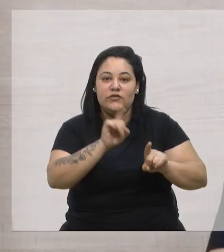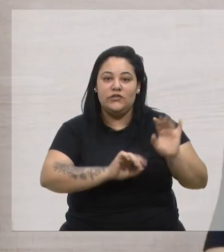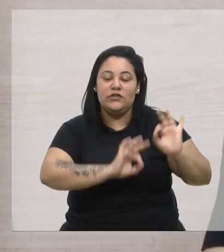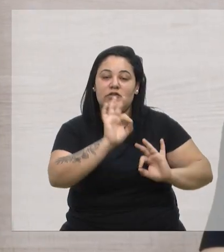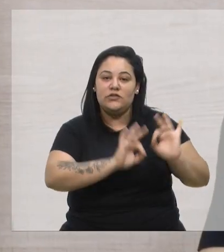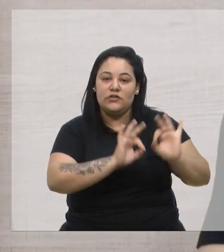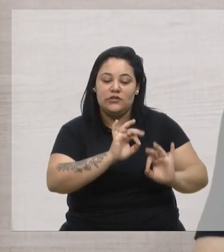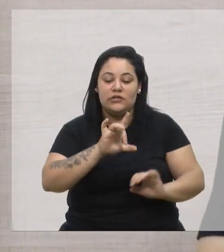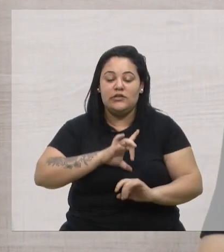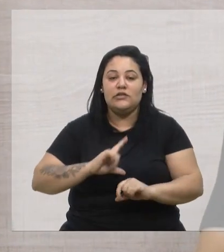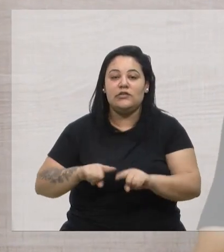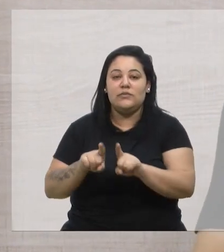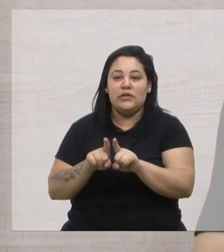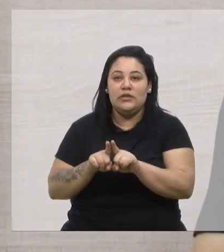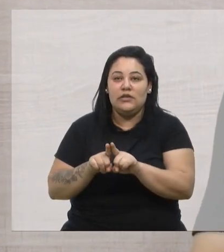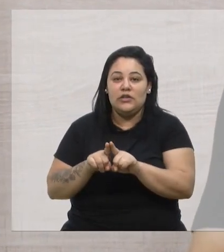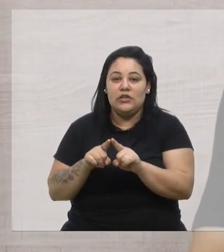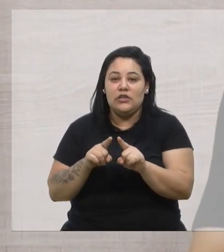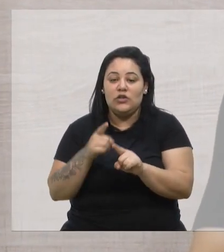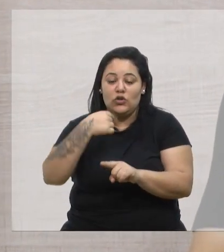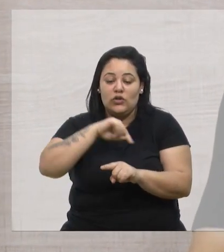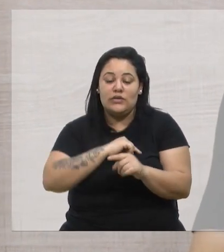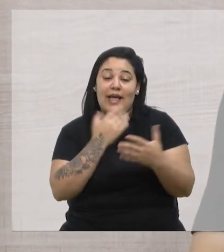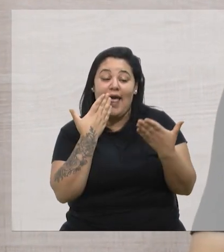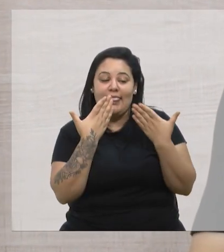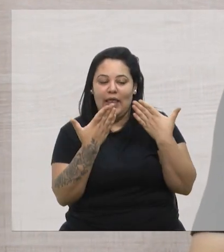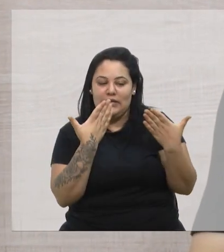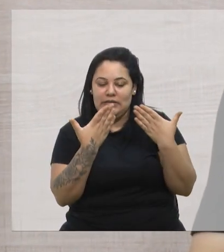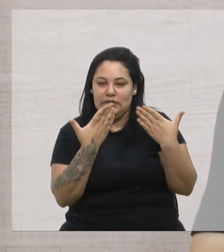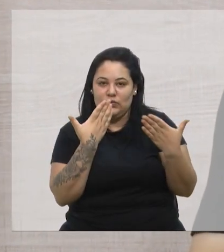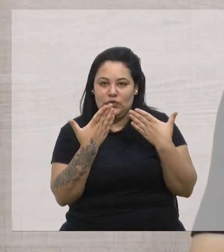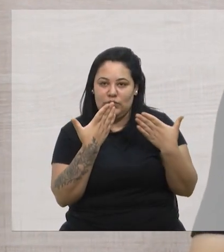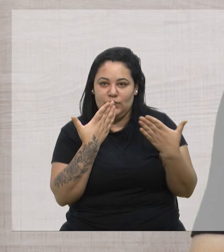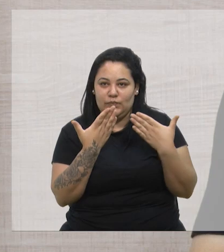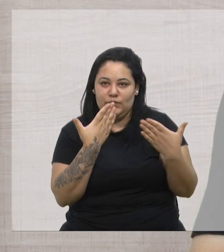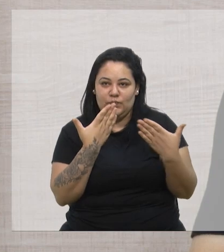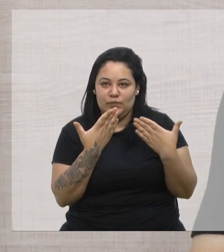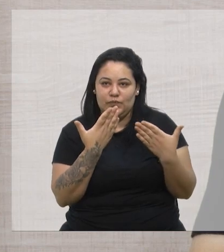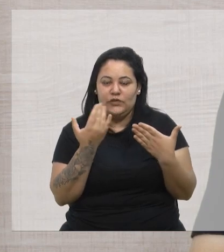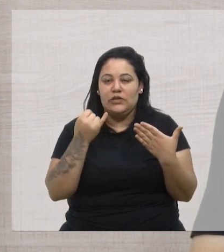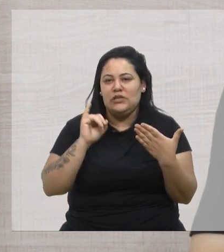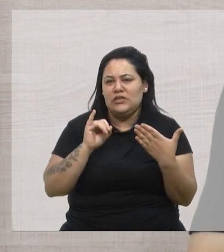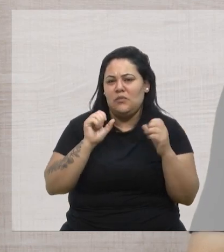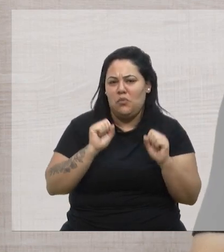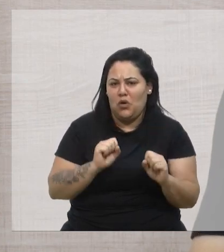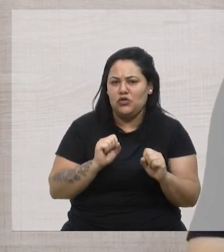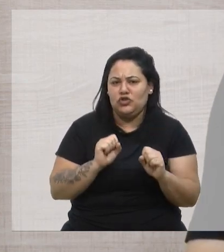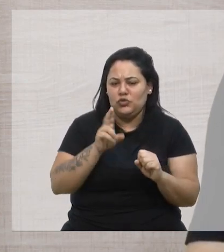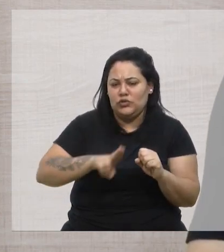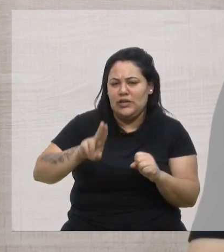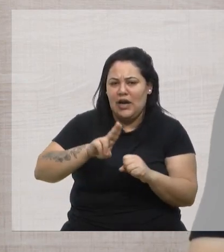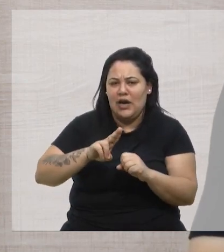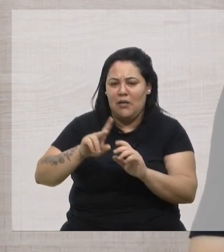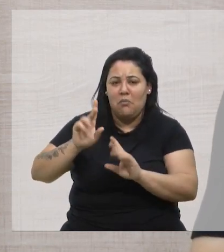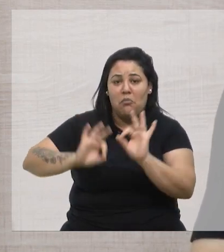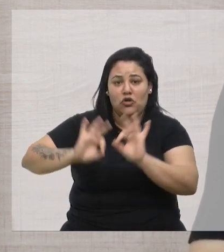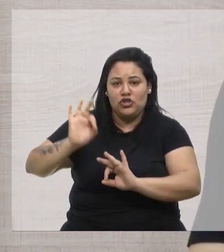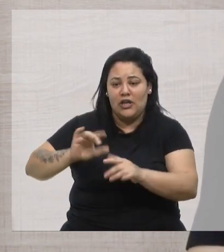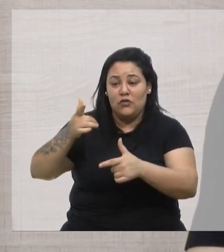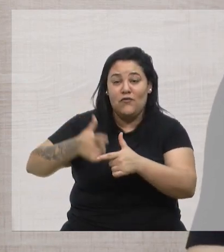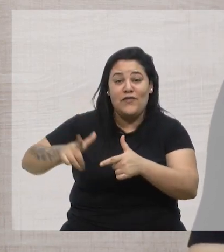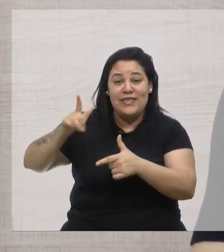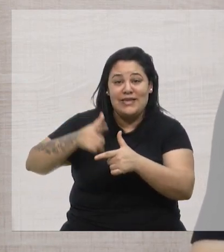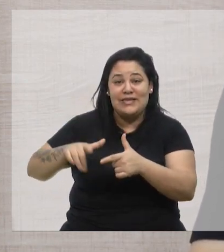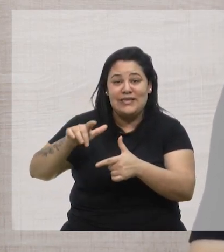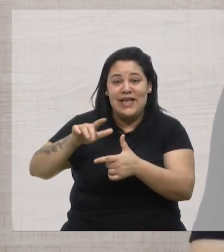algum projeto que a gente tenha, e daí nós avaliamos se isso cabe ser levado para um financiarte,